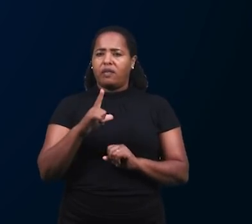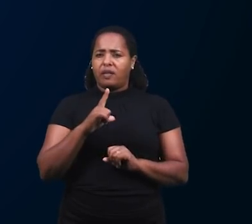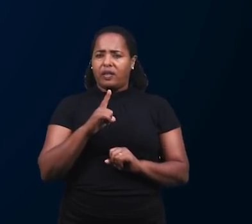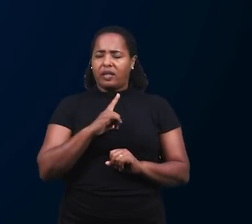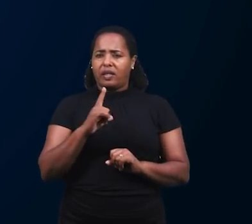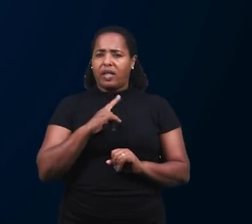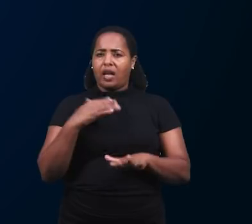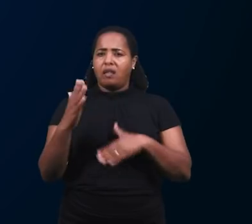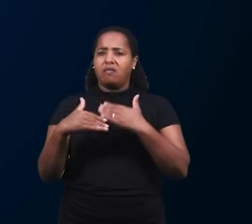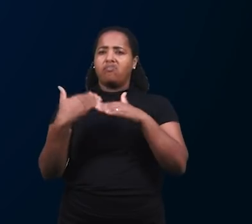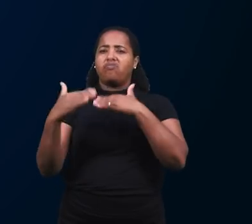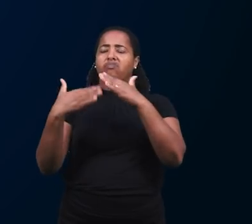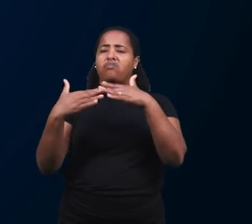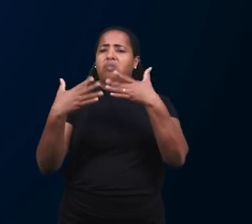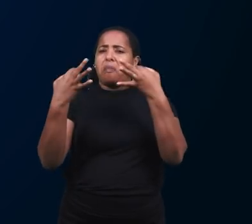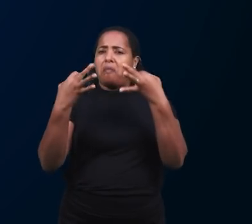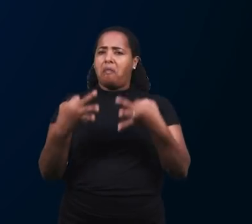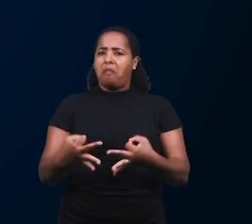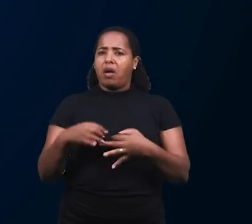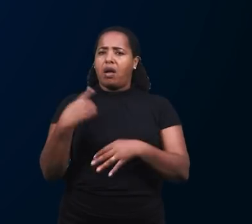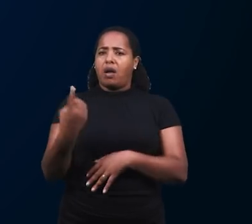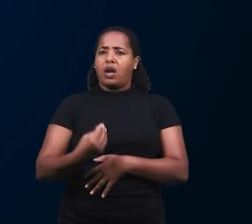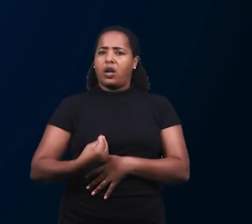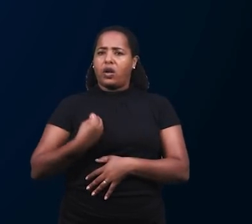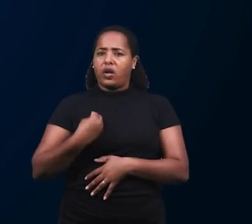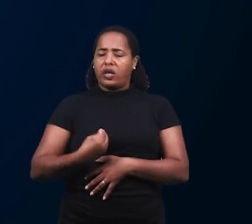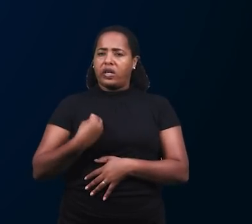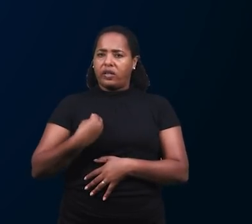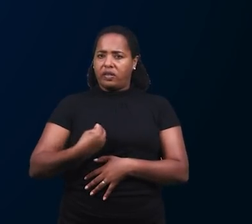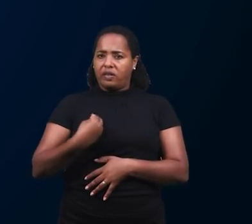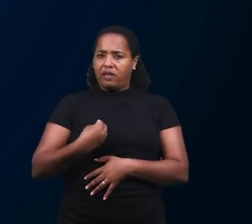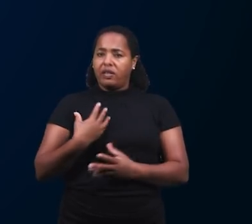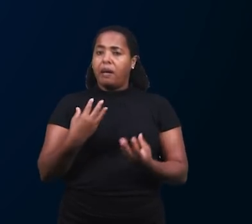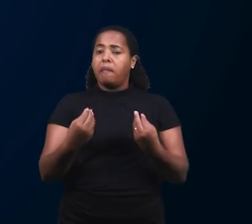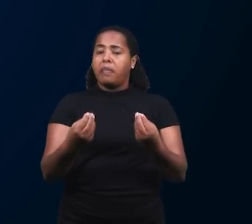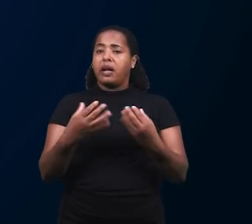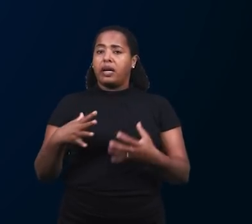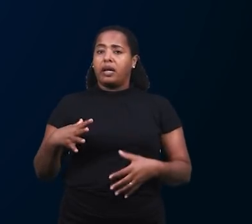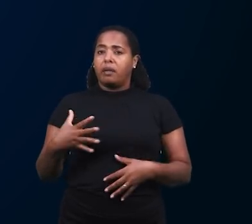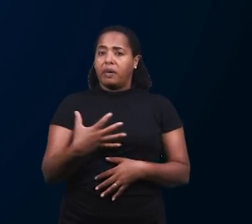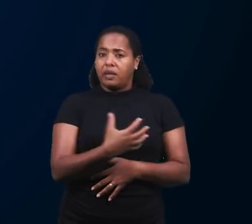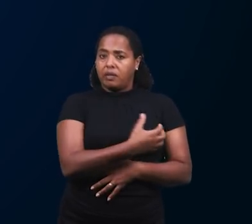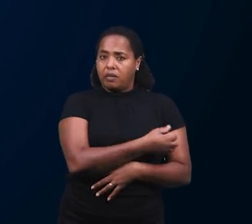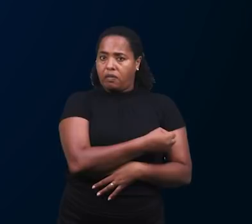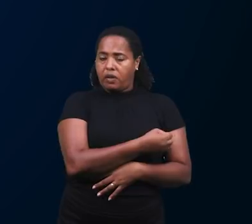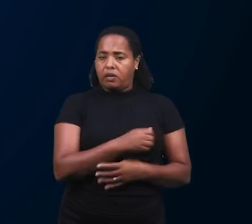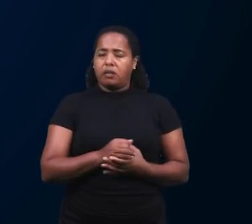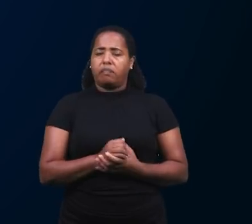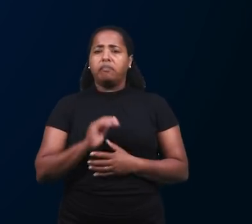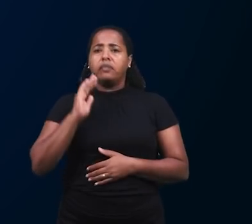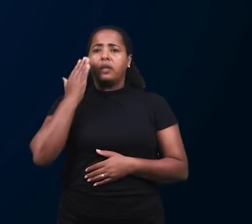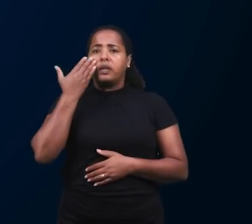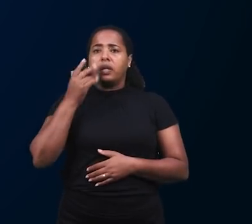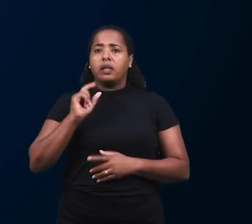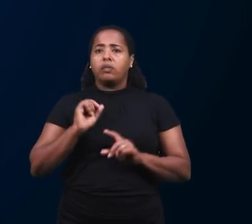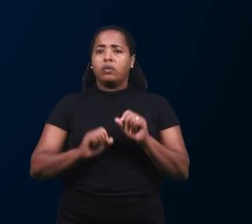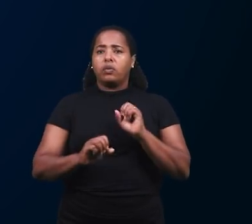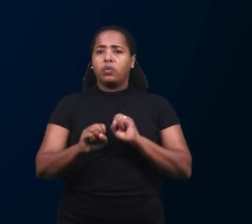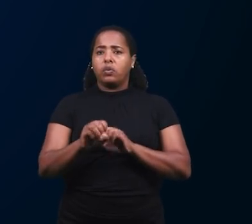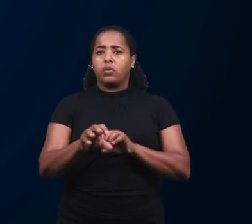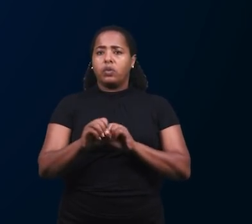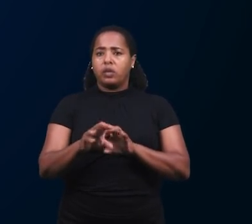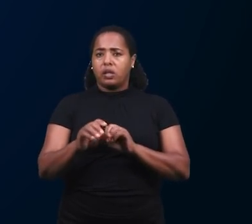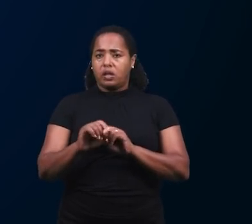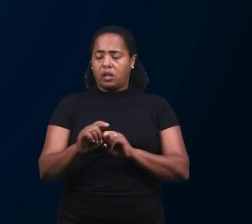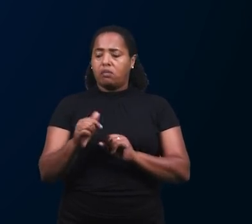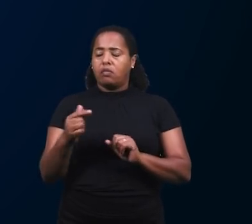esse ensino contribui significativamente para o aperfeiçoamento das nossas vidas para a realização dessa obra.